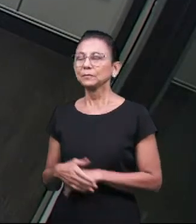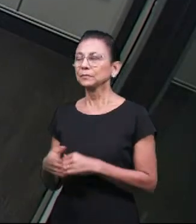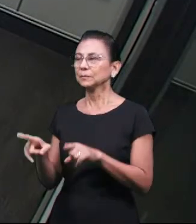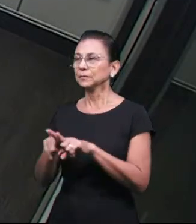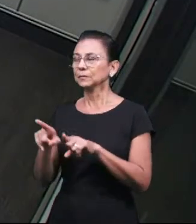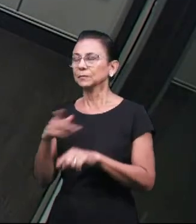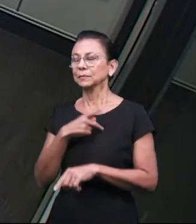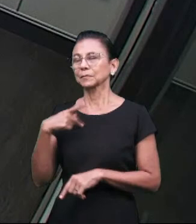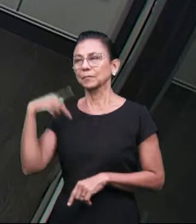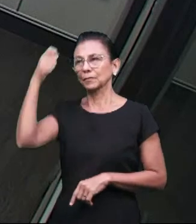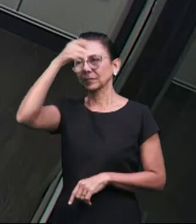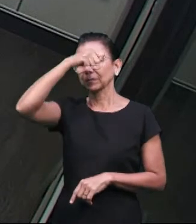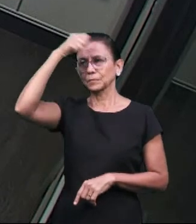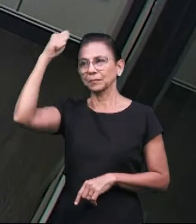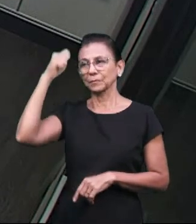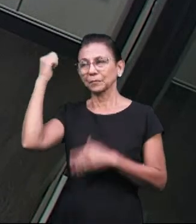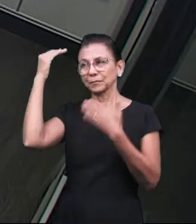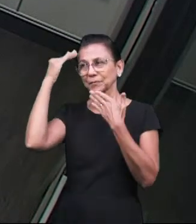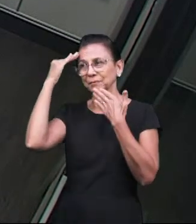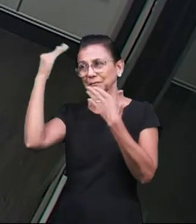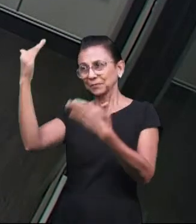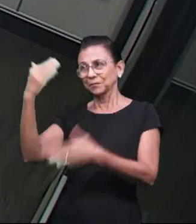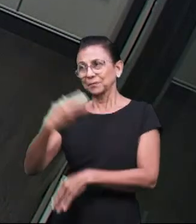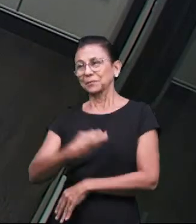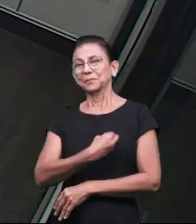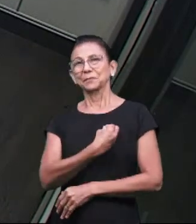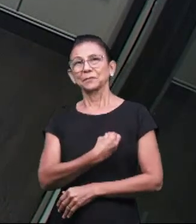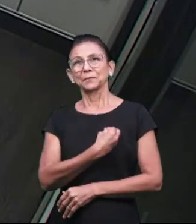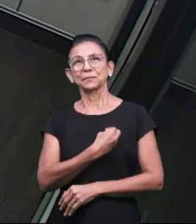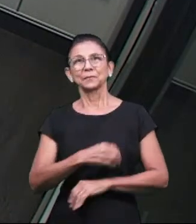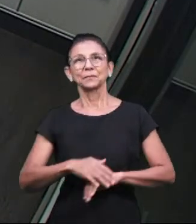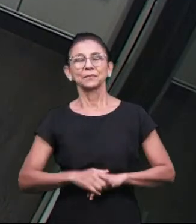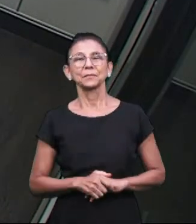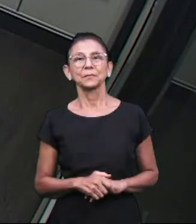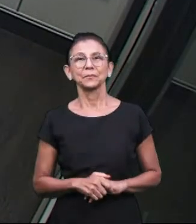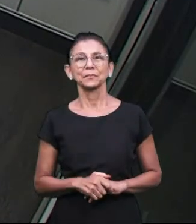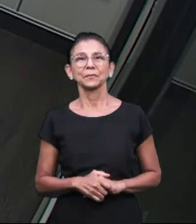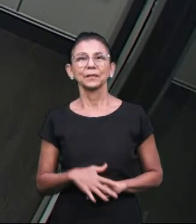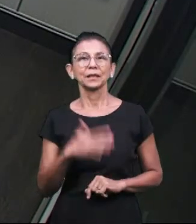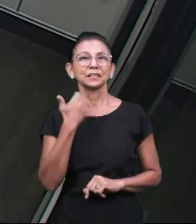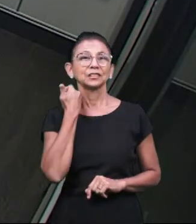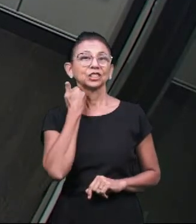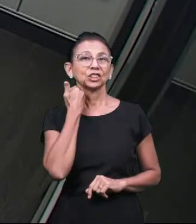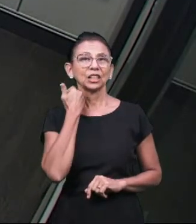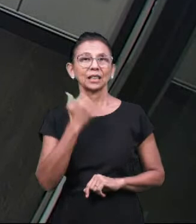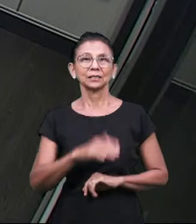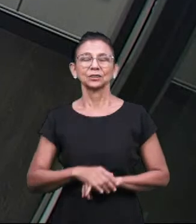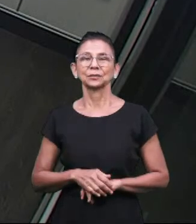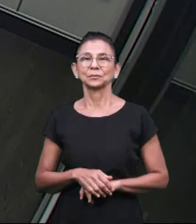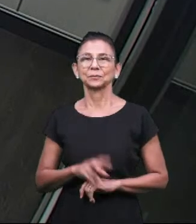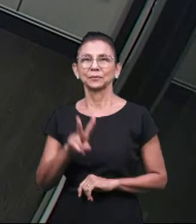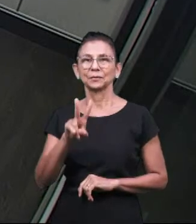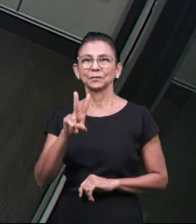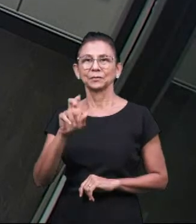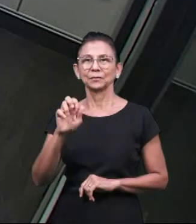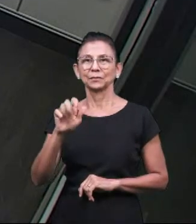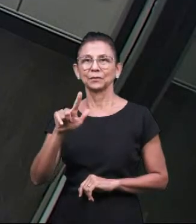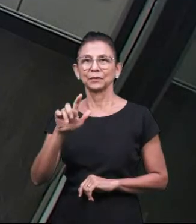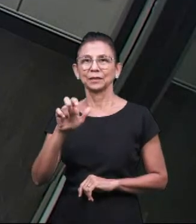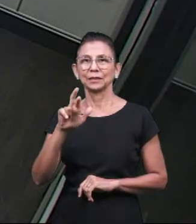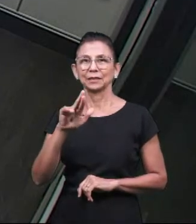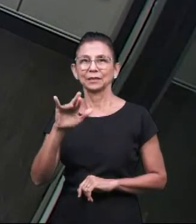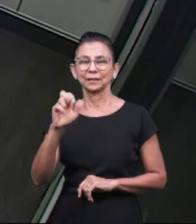também agradecer a presença do senhor e a irmã Kátia Valéria Albuquerque está dizendo aqui, pastor Amadeu, Deus te